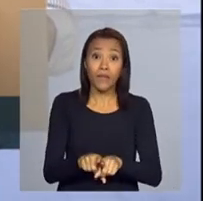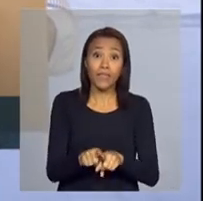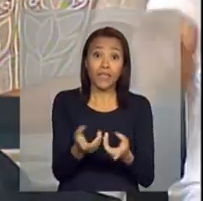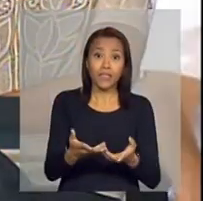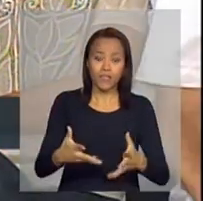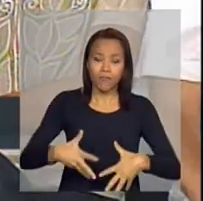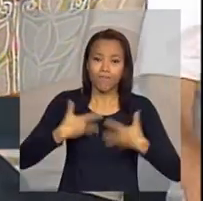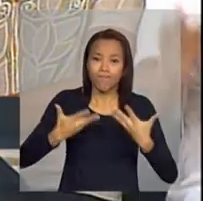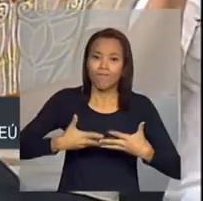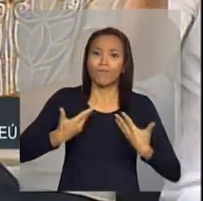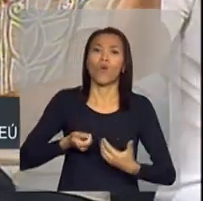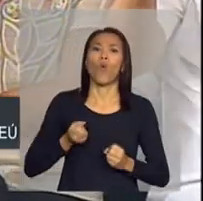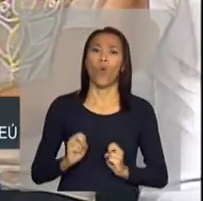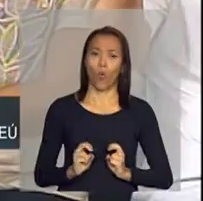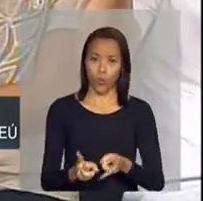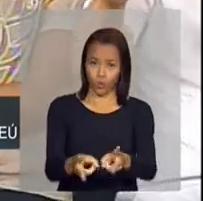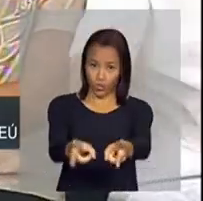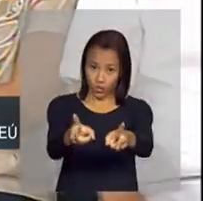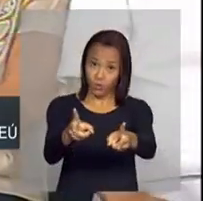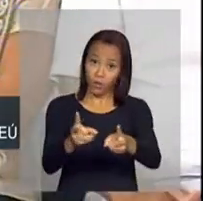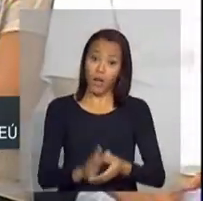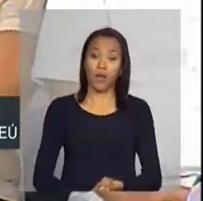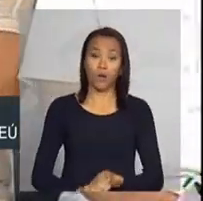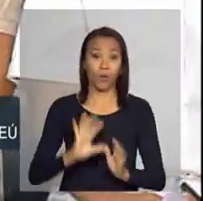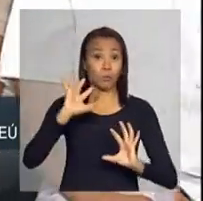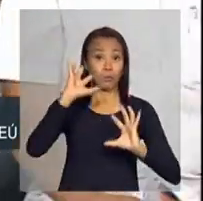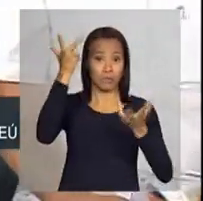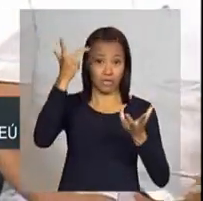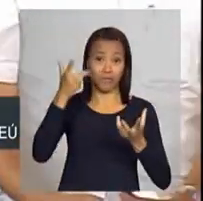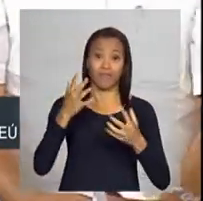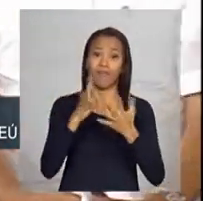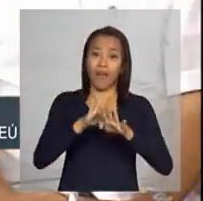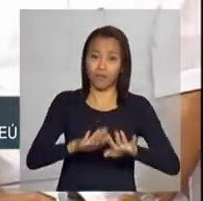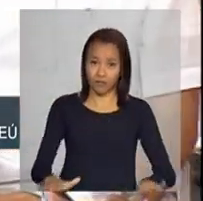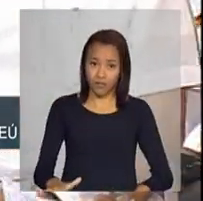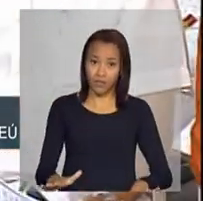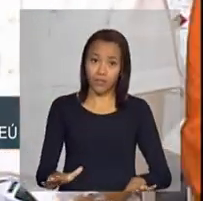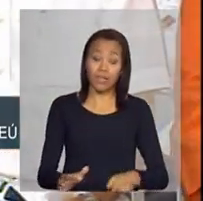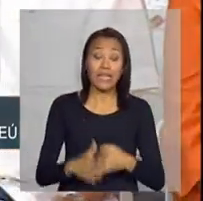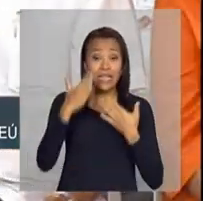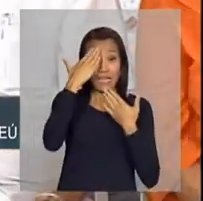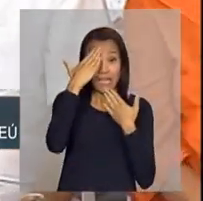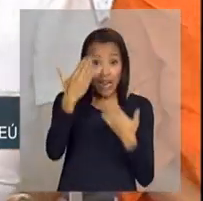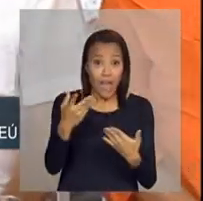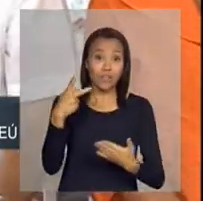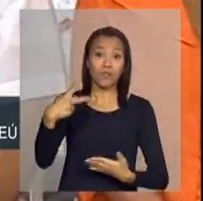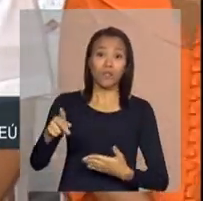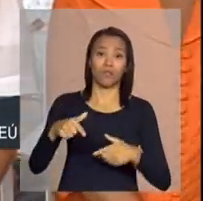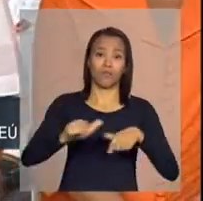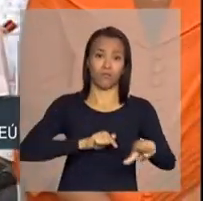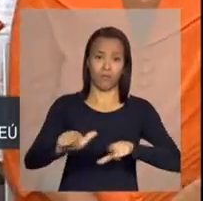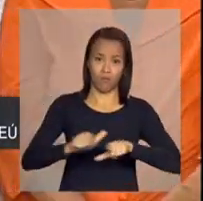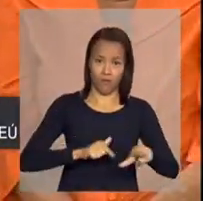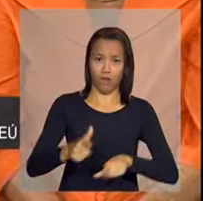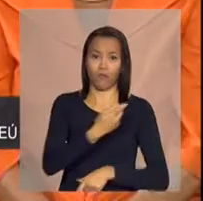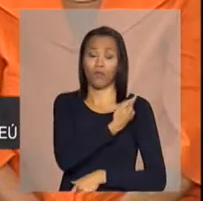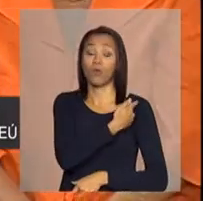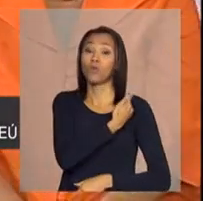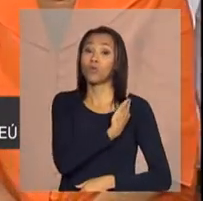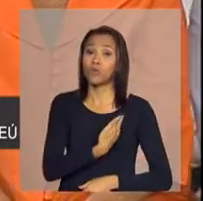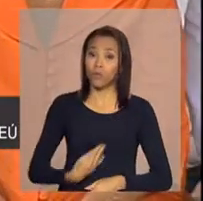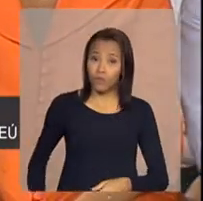lhe permitam conviver com as intempéries de seu clima. Graças às ações do seu governo, nos vimos